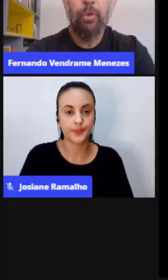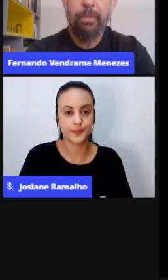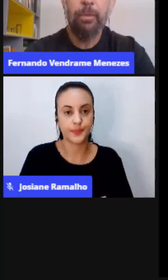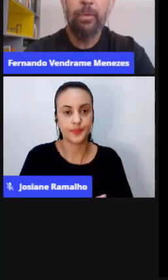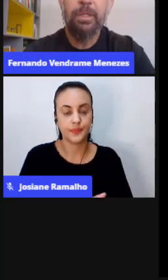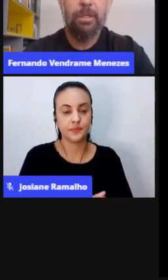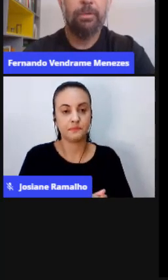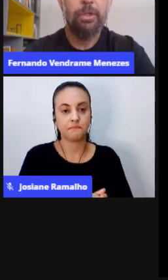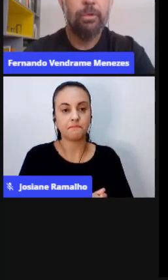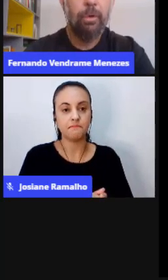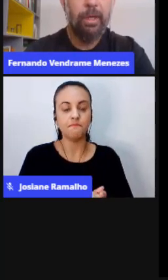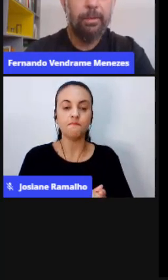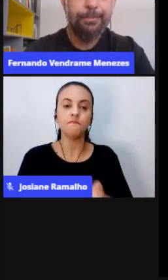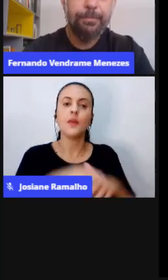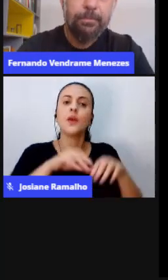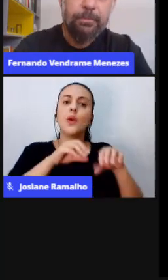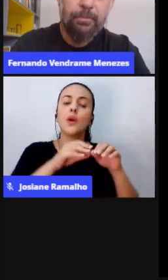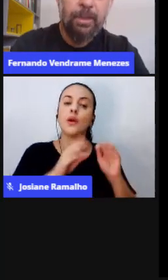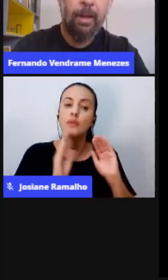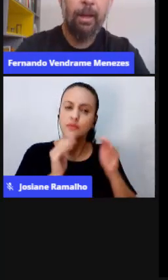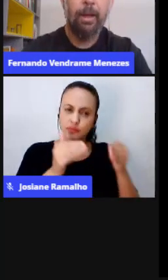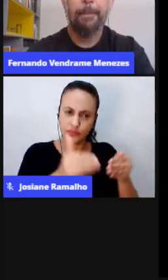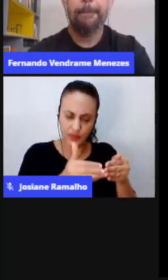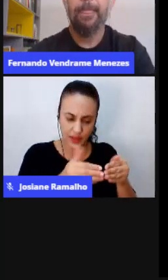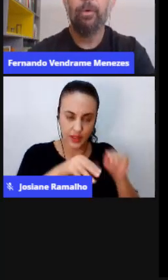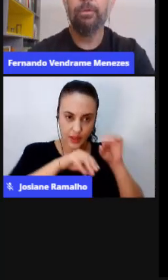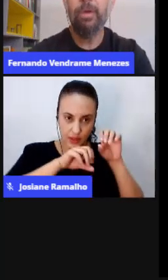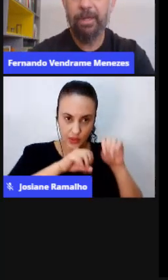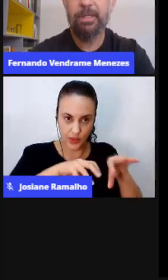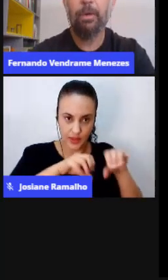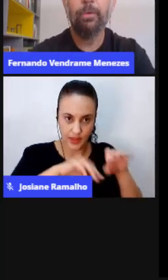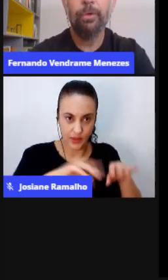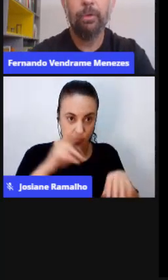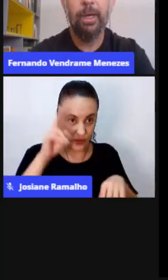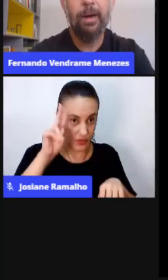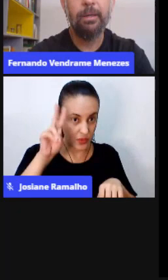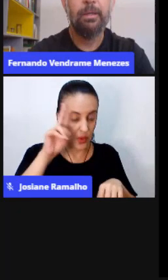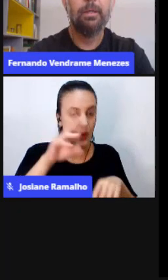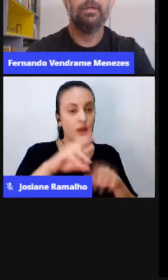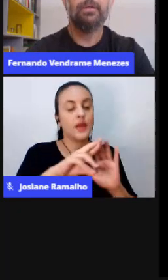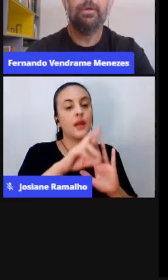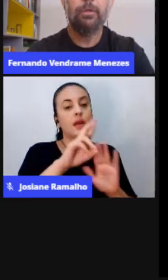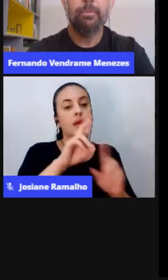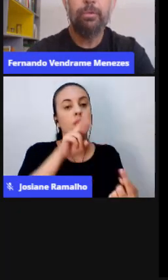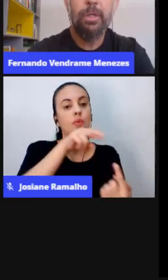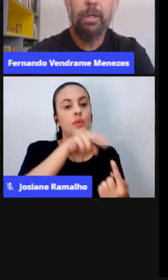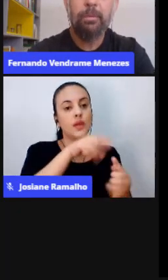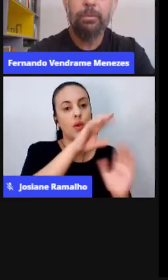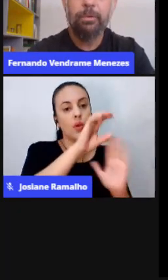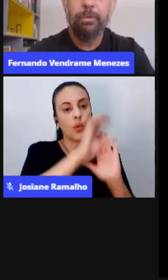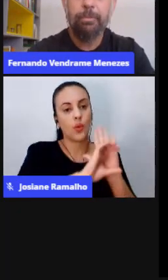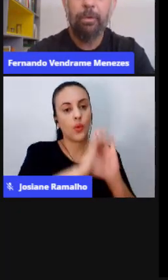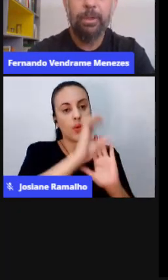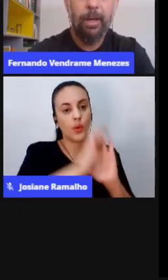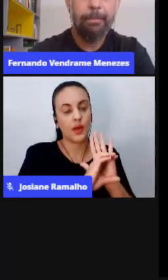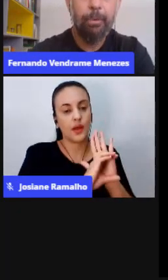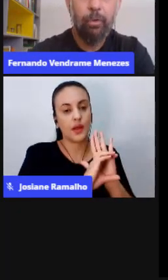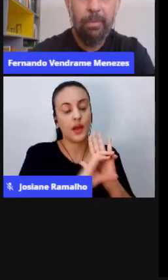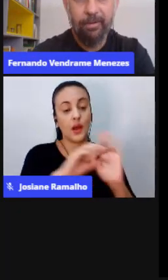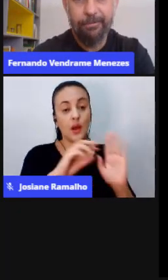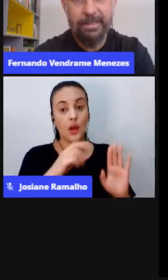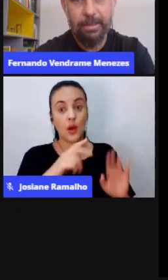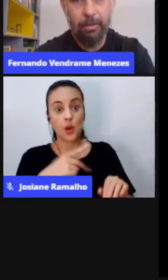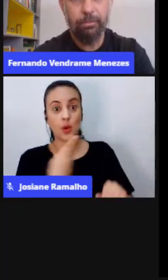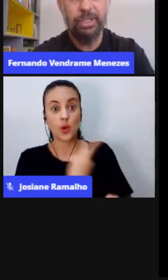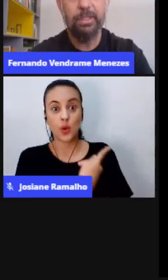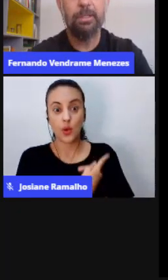Especificamente sobre o ensino de história, no referencial curricular, nós buscamos nos pautar por